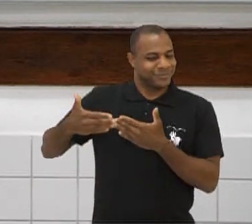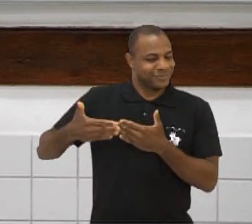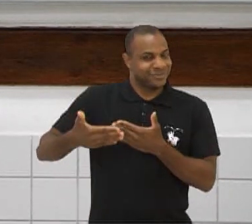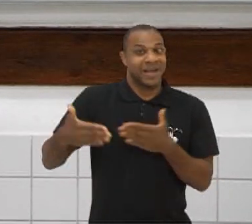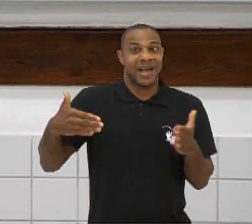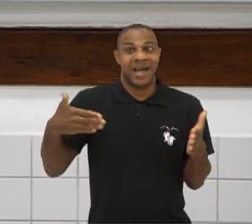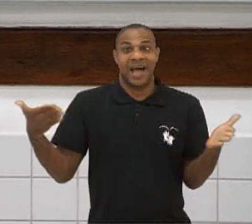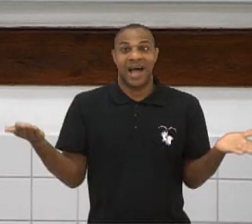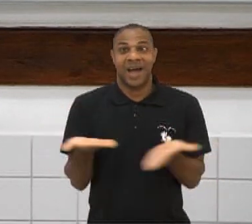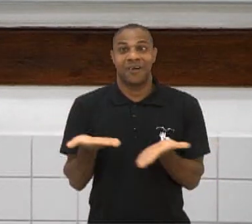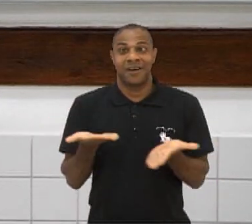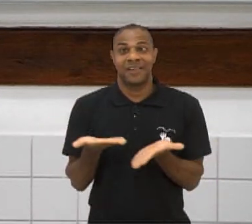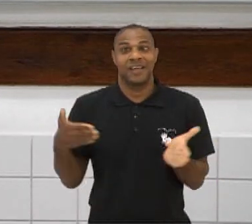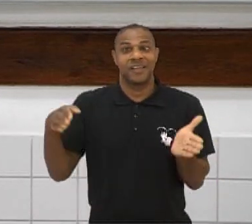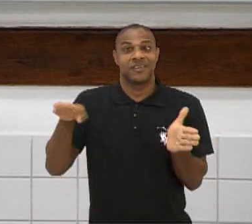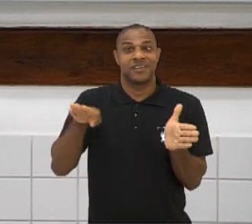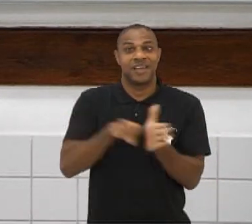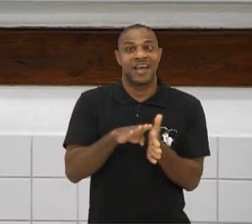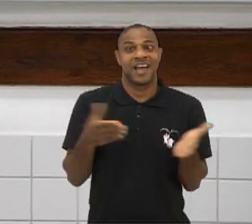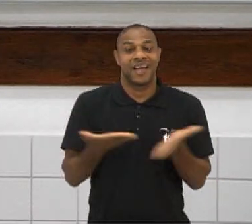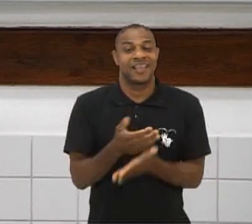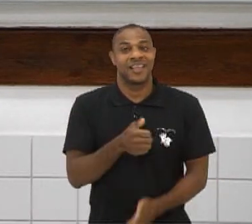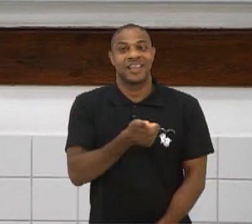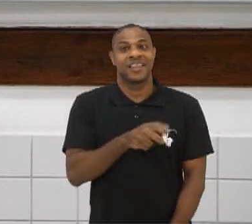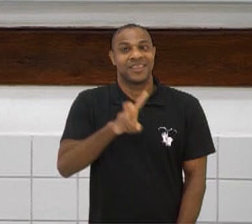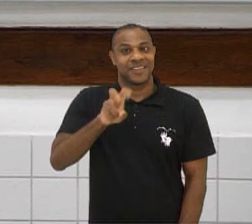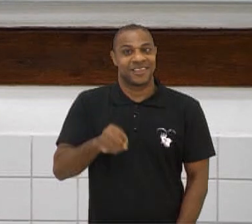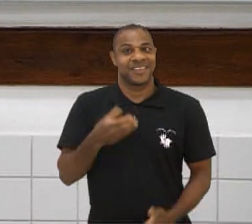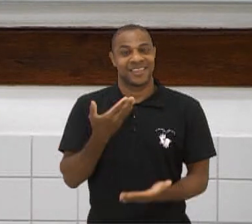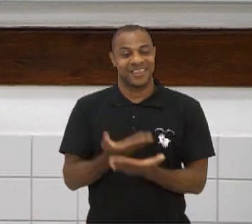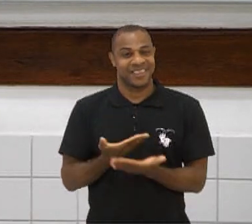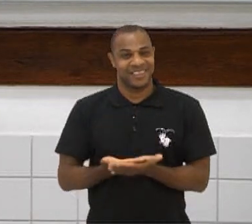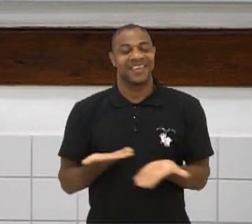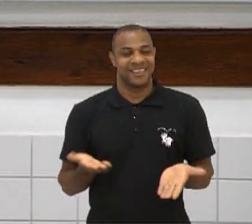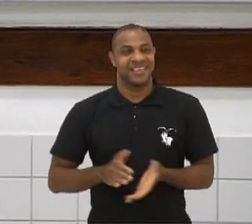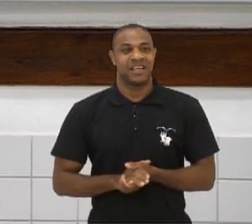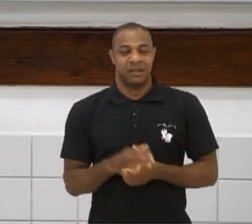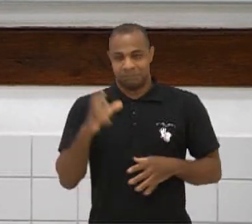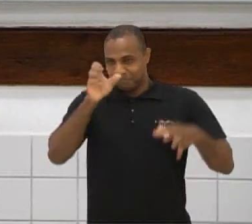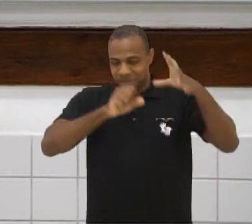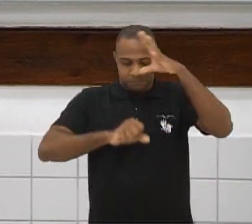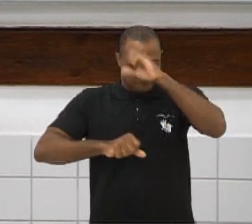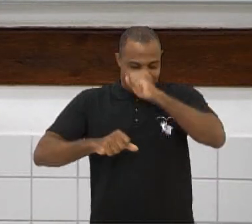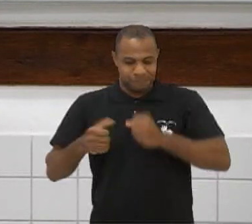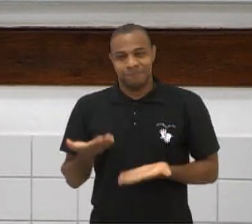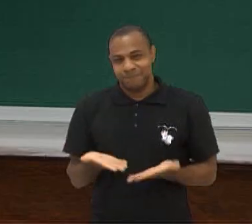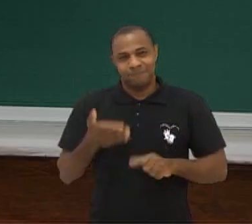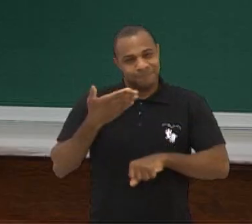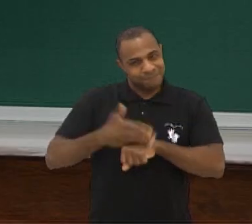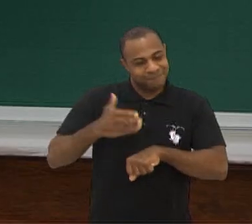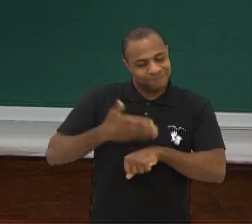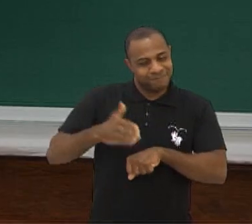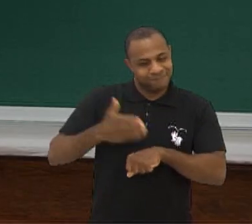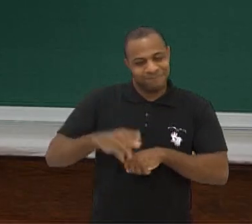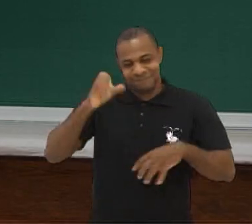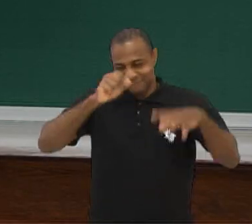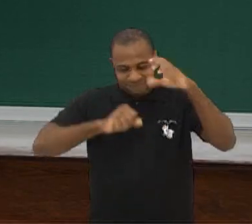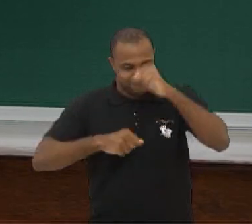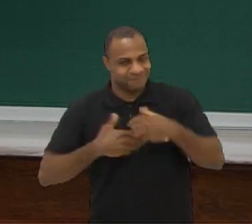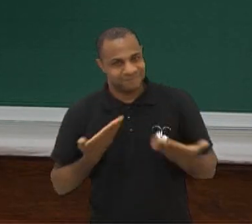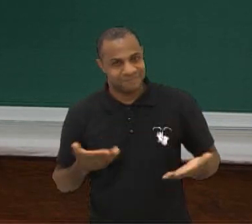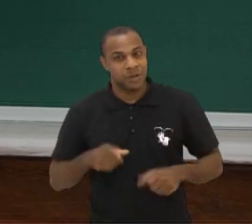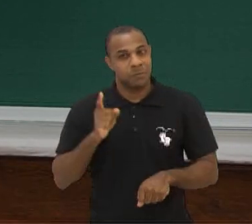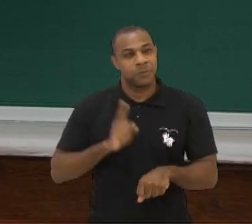compromisso e responsabilidade com o processo intelectual de vocês. Né, aprendendo, fazendo os exercícios, né, que é bem importante também, né,